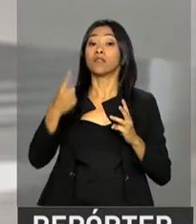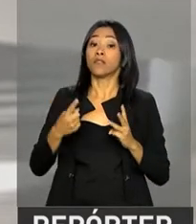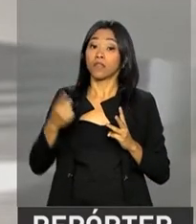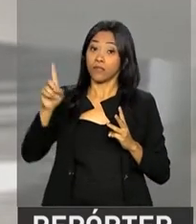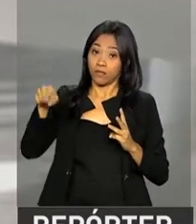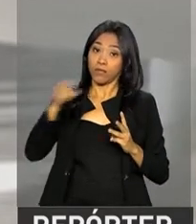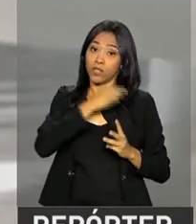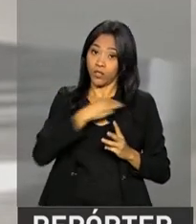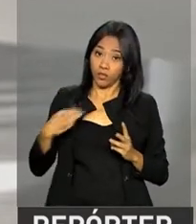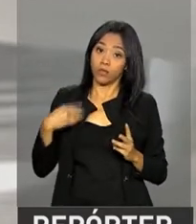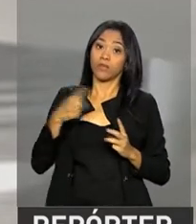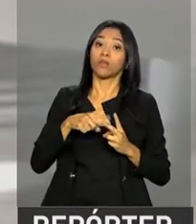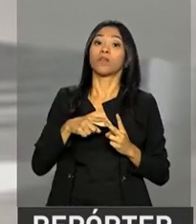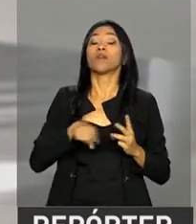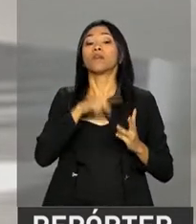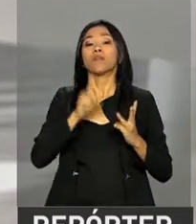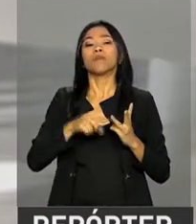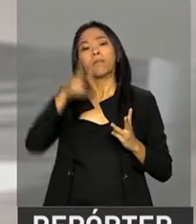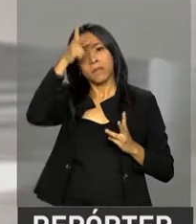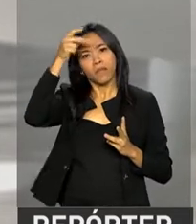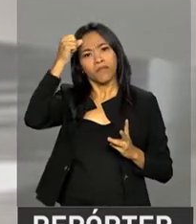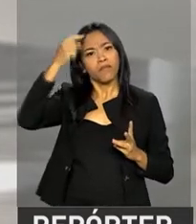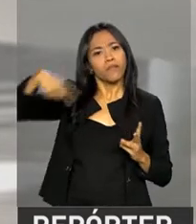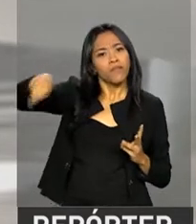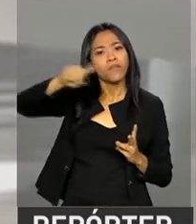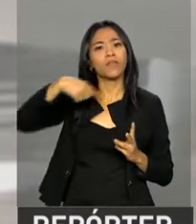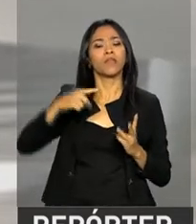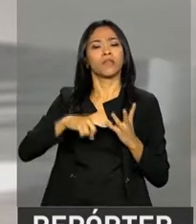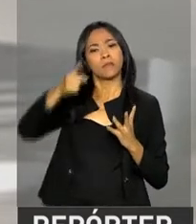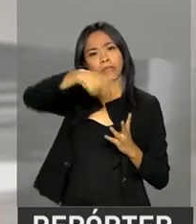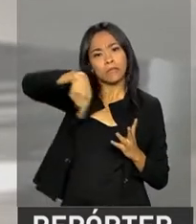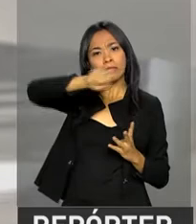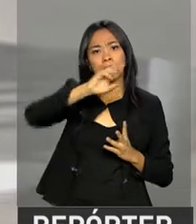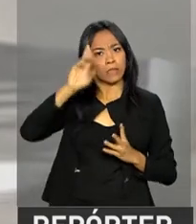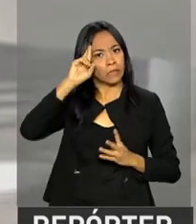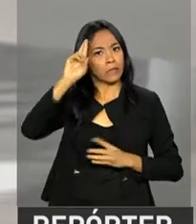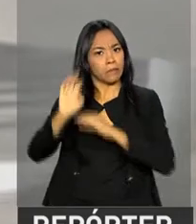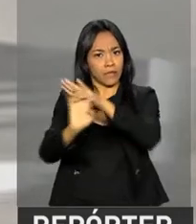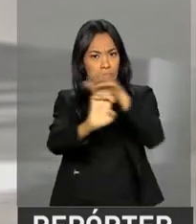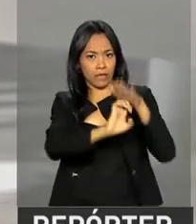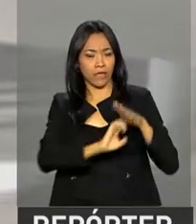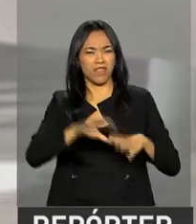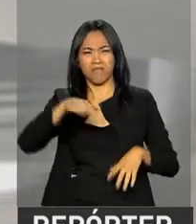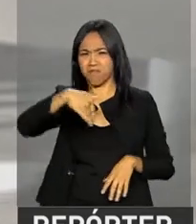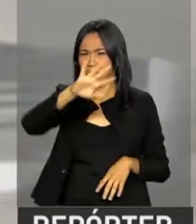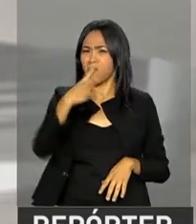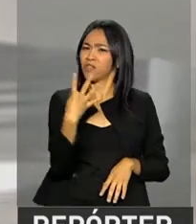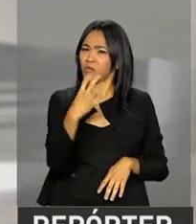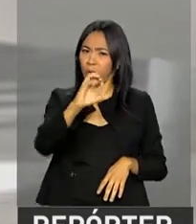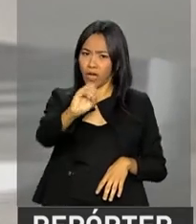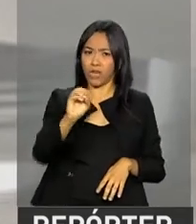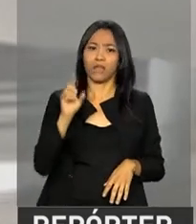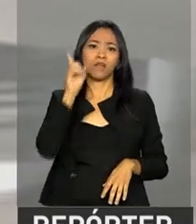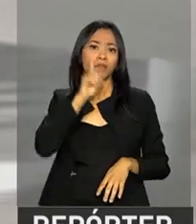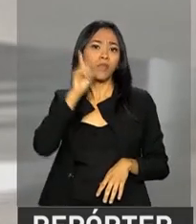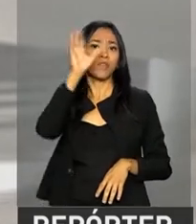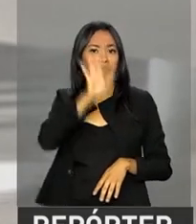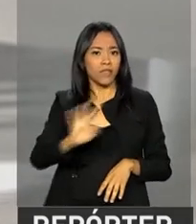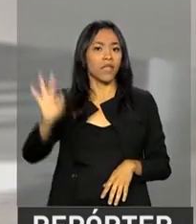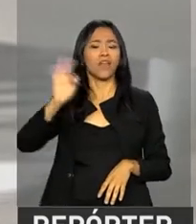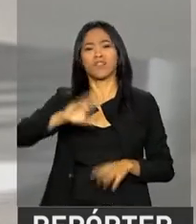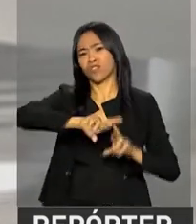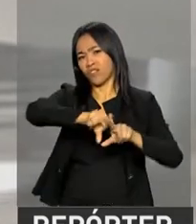kassab também recebe prefeitos empresários e recebe ainda mais de 40 deputados federais parlamentares de diversos partidos